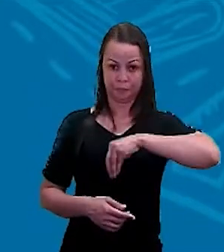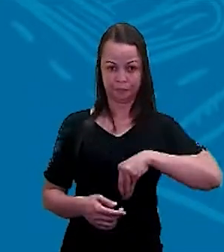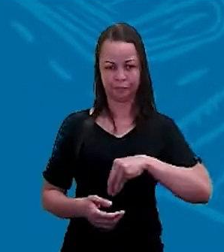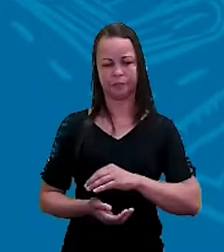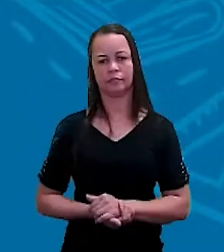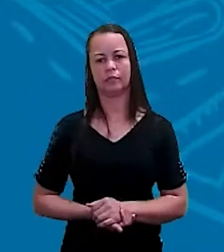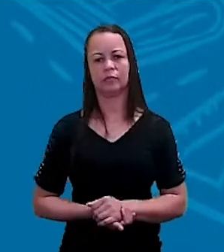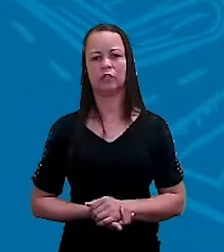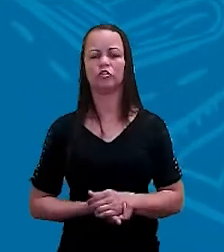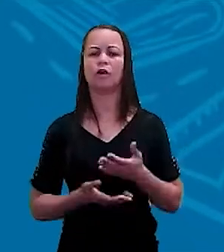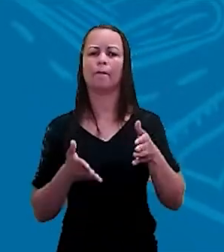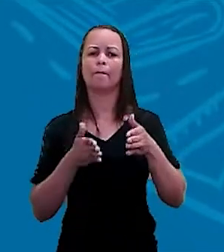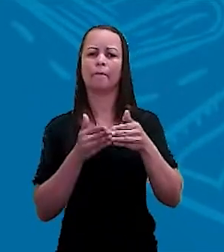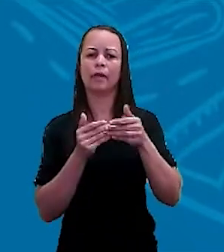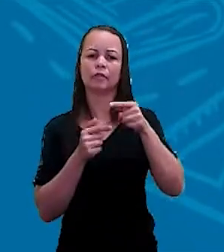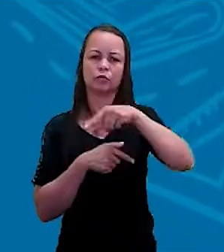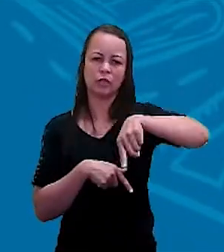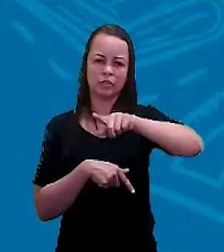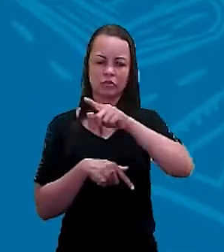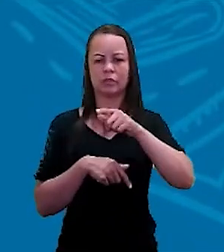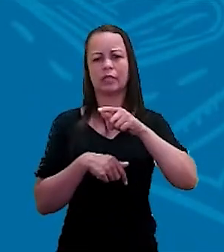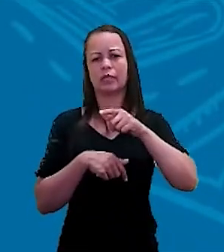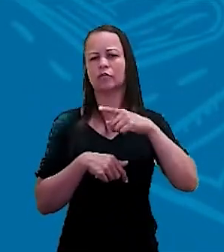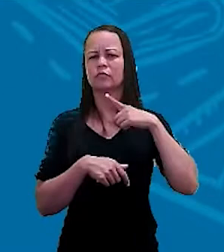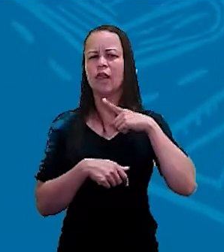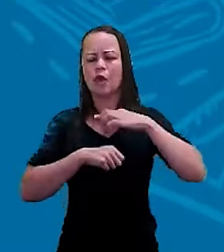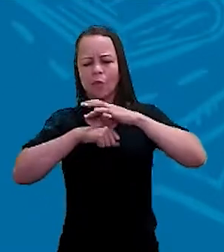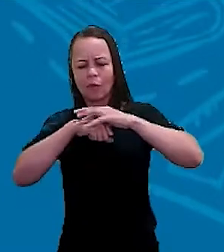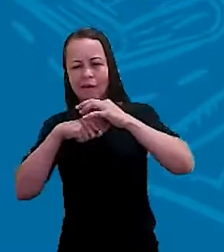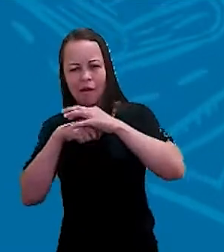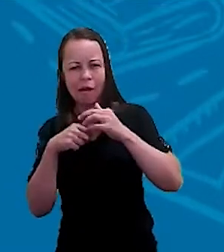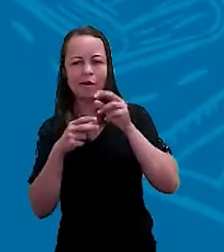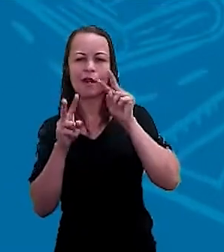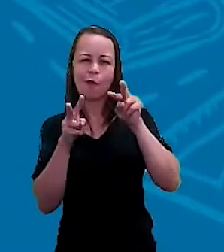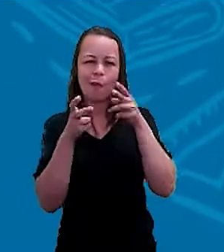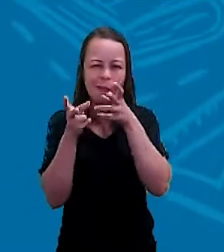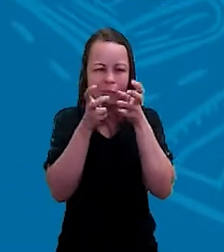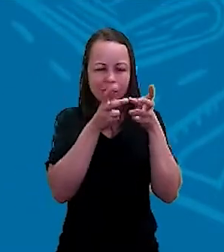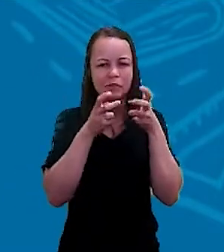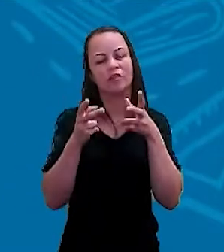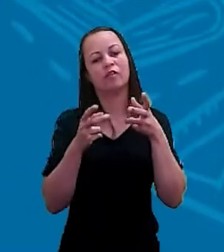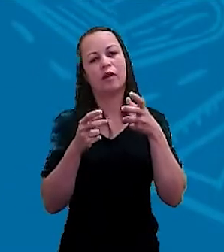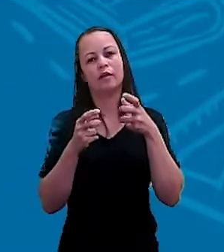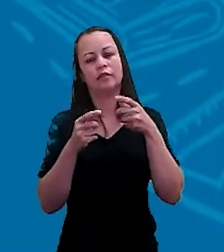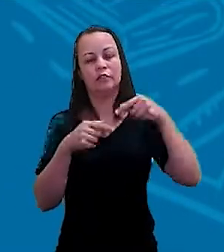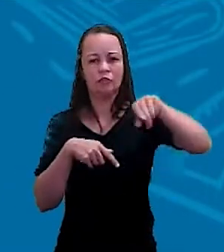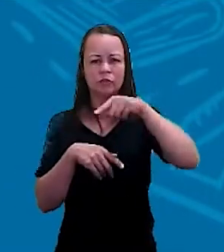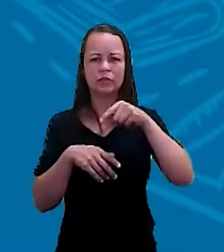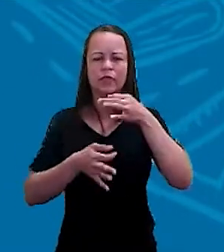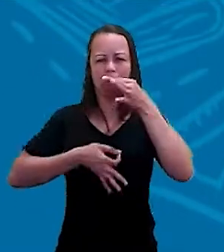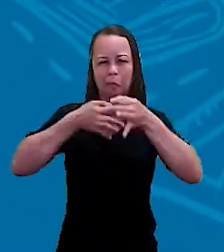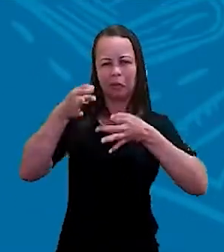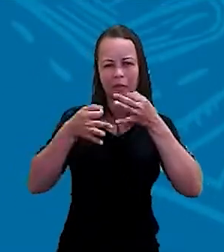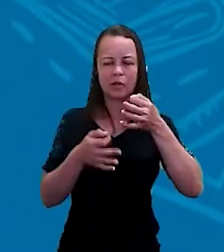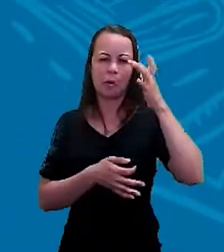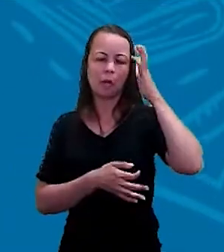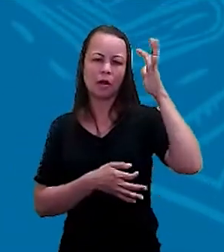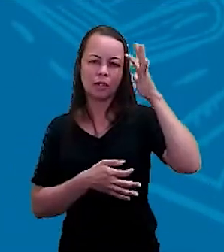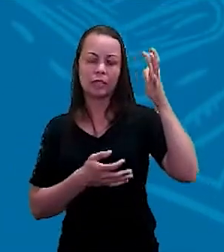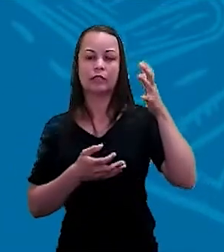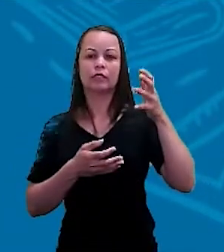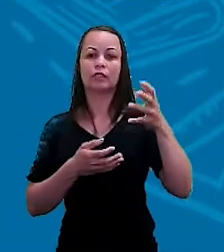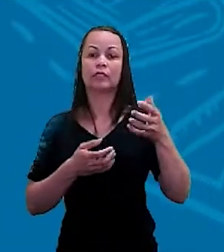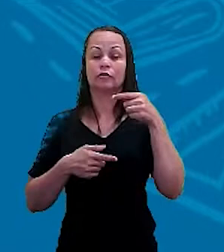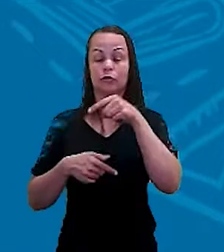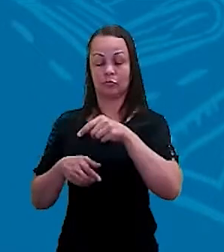com muito carinho, gente. Porque esse momento aqui, gente, é um momento para fazer com que você tenha uma emancipação crítica e reflexiva para te tirar do reino da necessidade